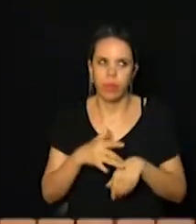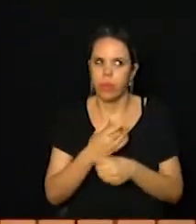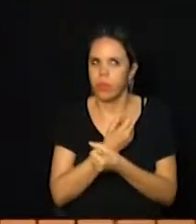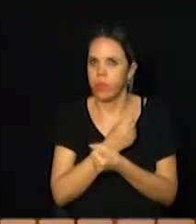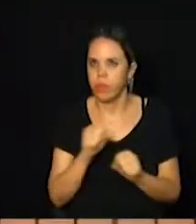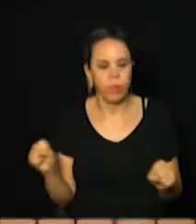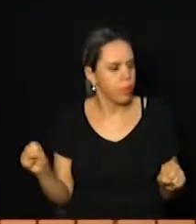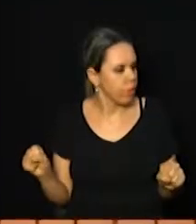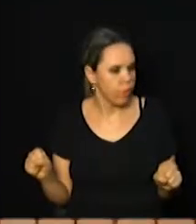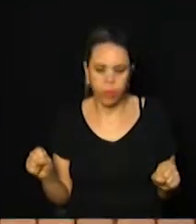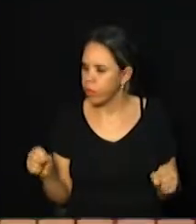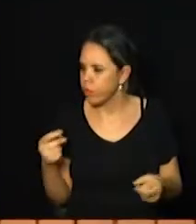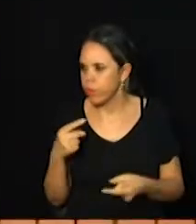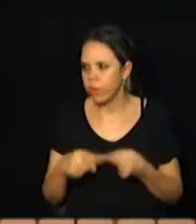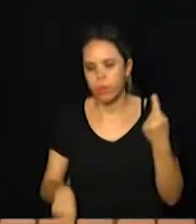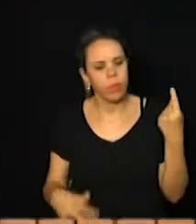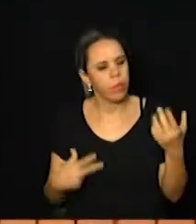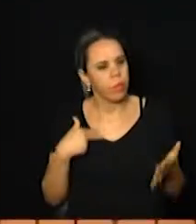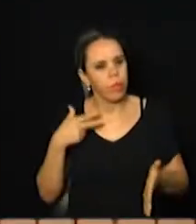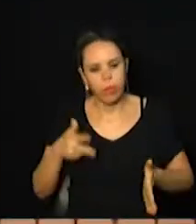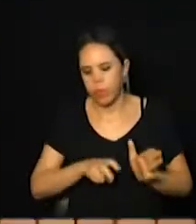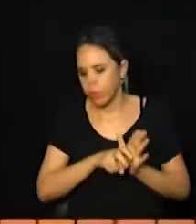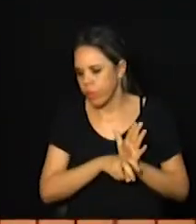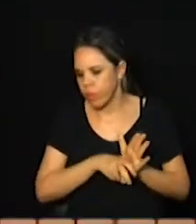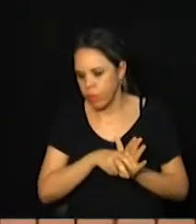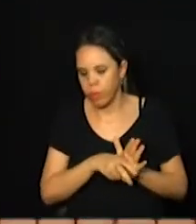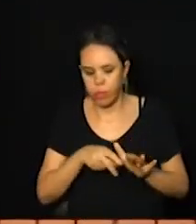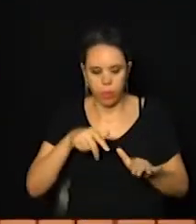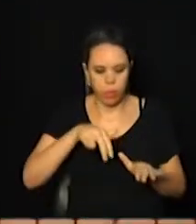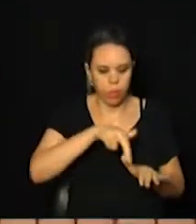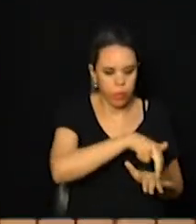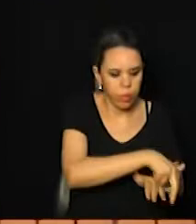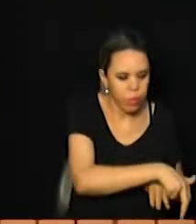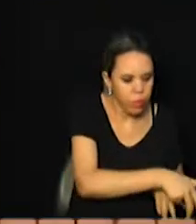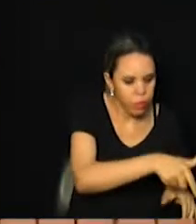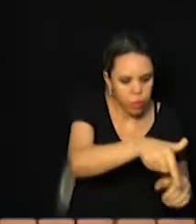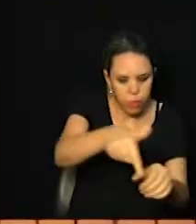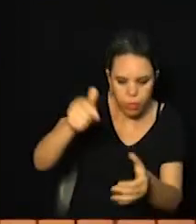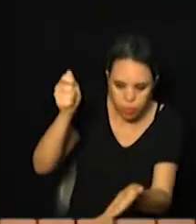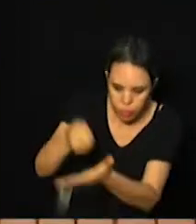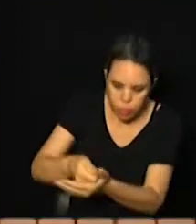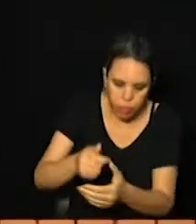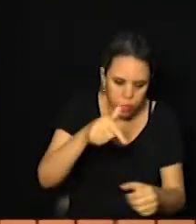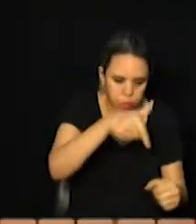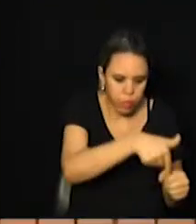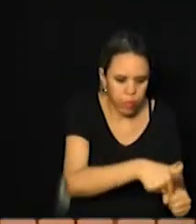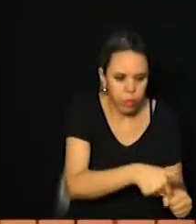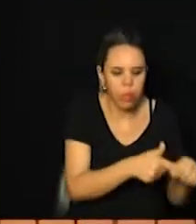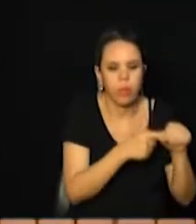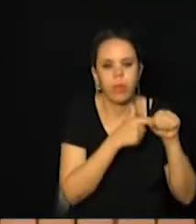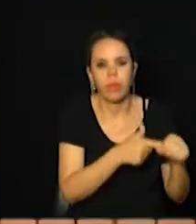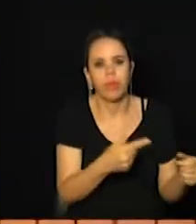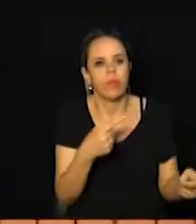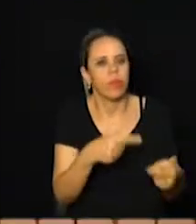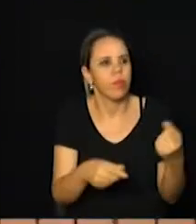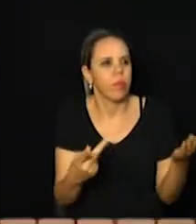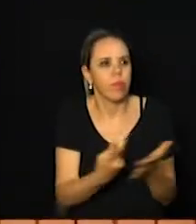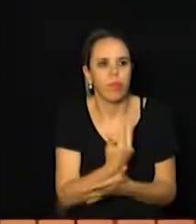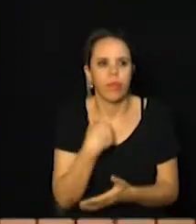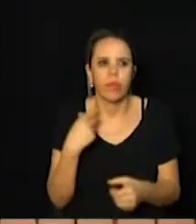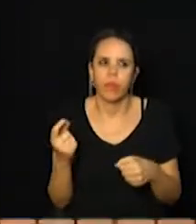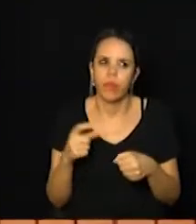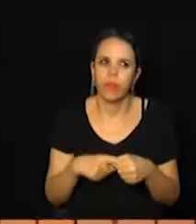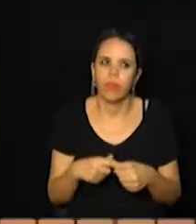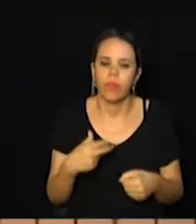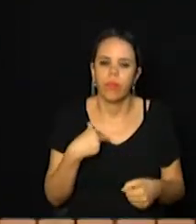impossível é inviável o cadeirante tem que sair pagar abastecer e voltar novamente